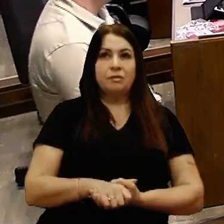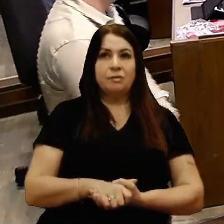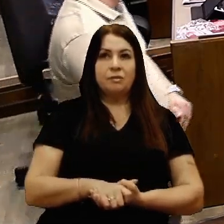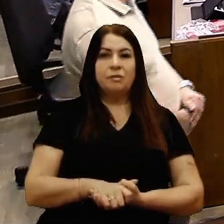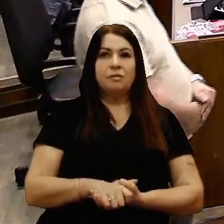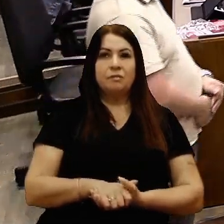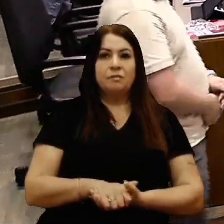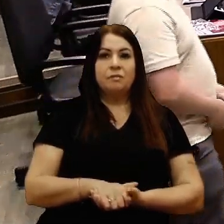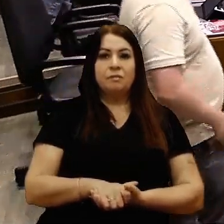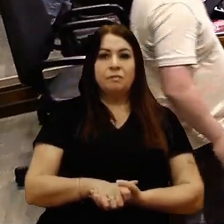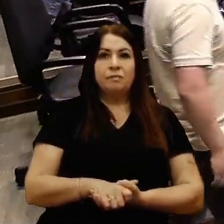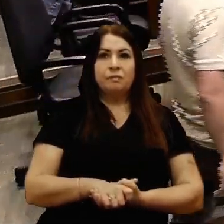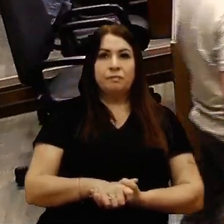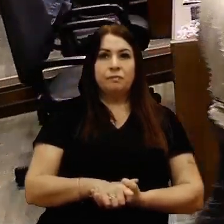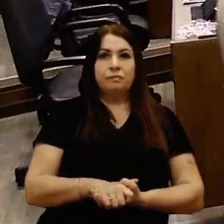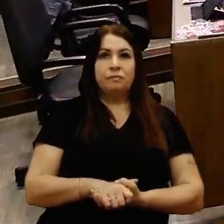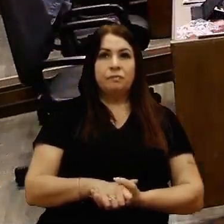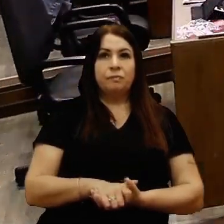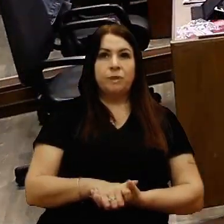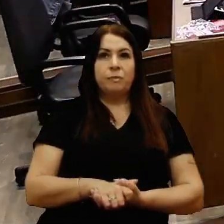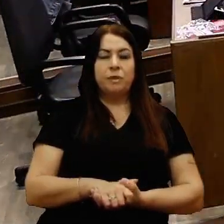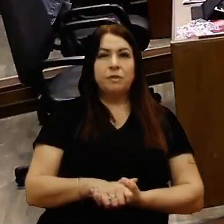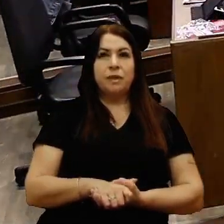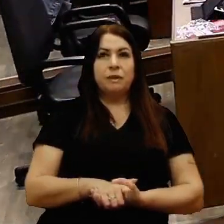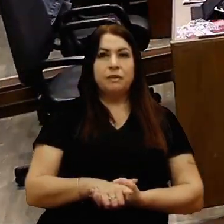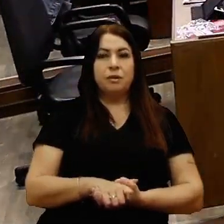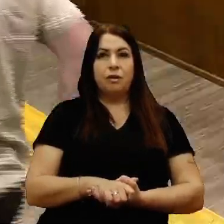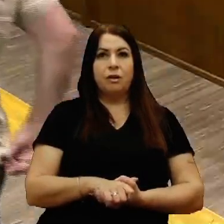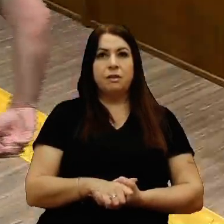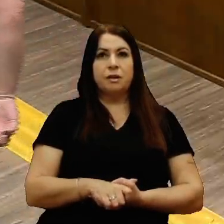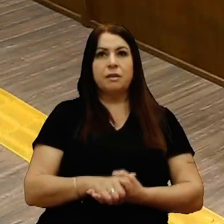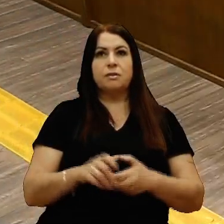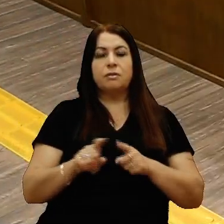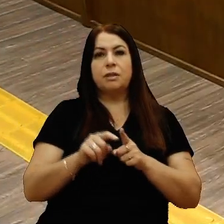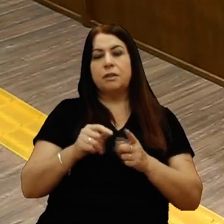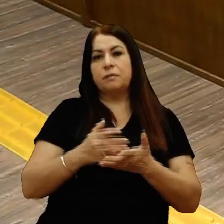Muito obrigada. Agradecemos a